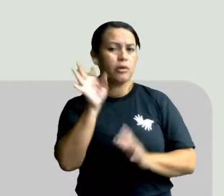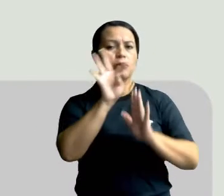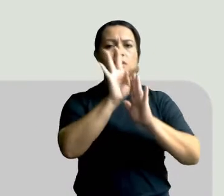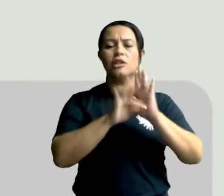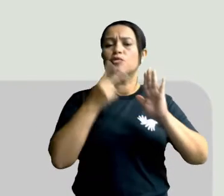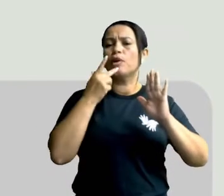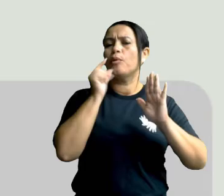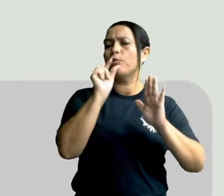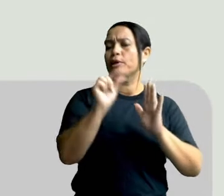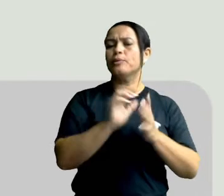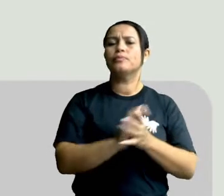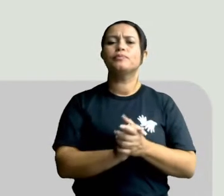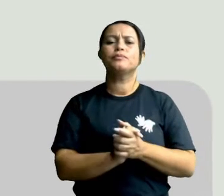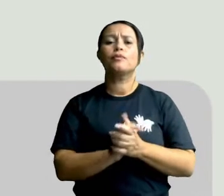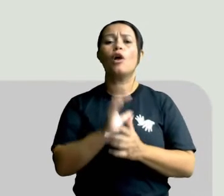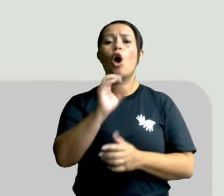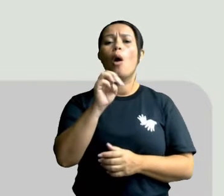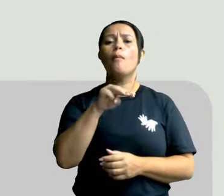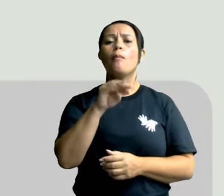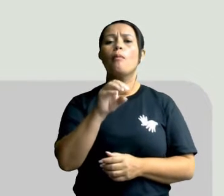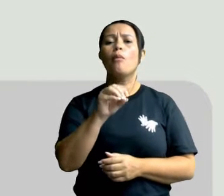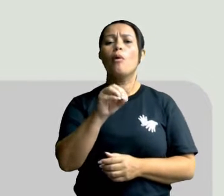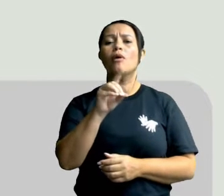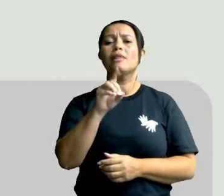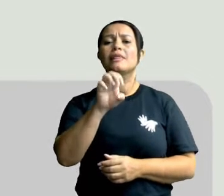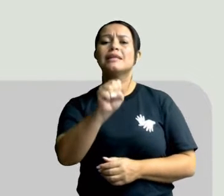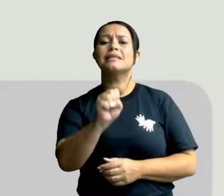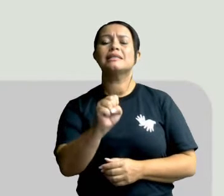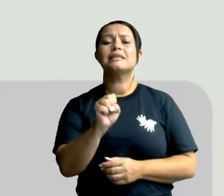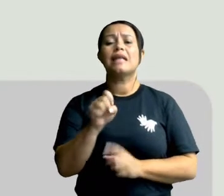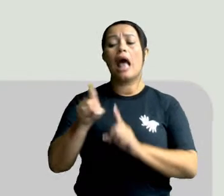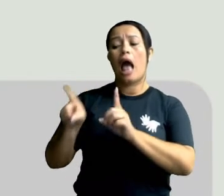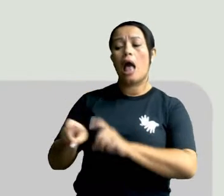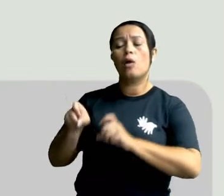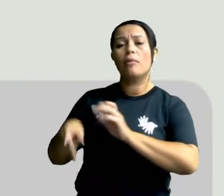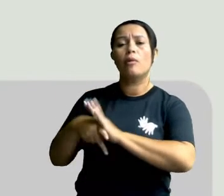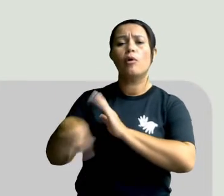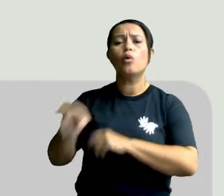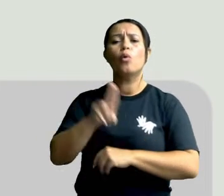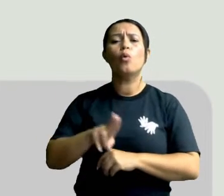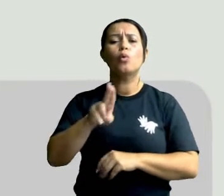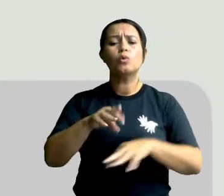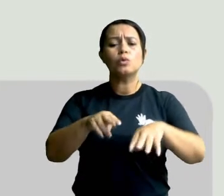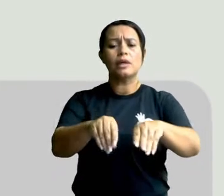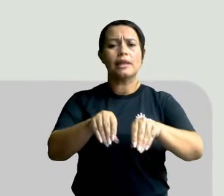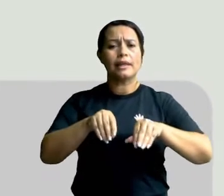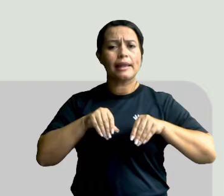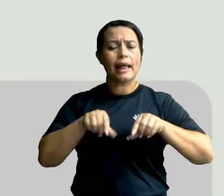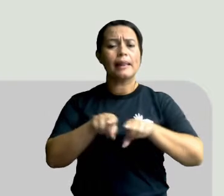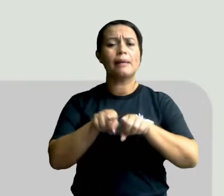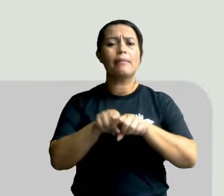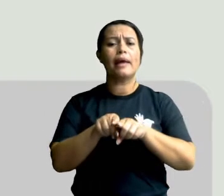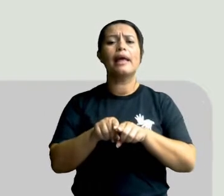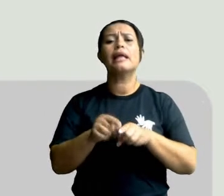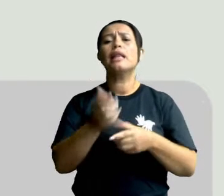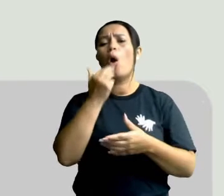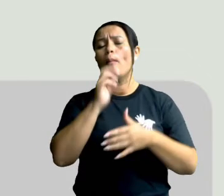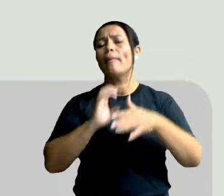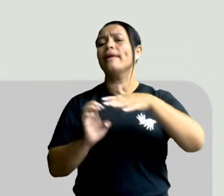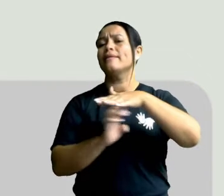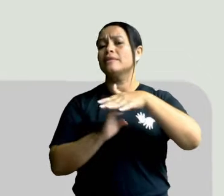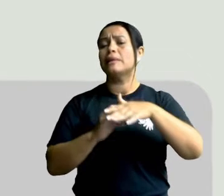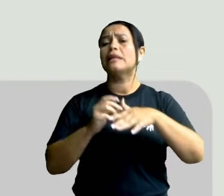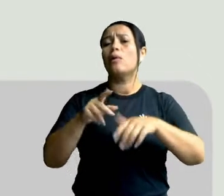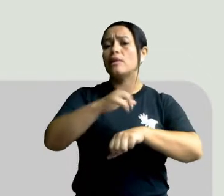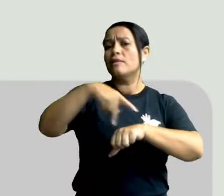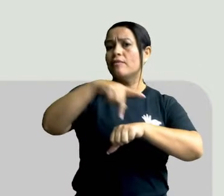aqui o texto fala um pouquinho sobre as commodities. Commodities agropecuárias, uso da terra e da indústria de alimentos. O uso da terra